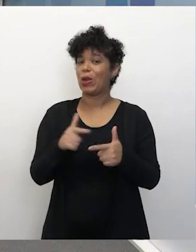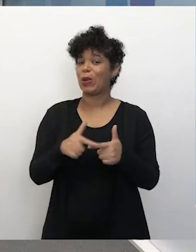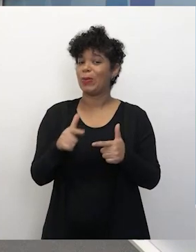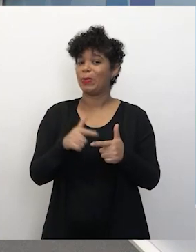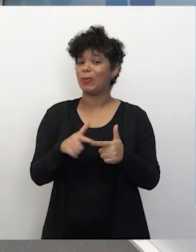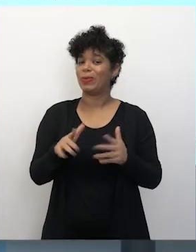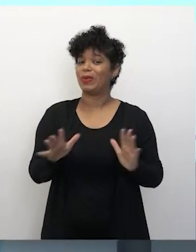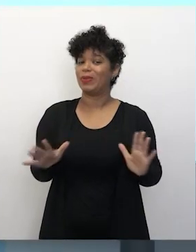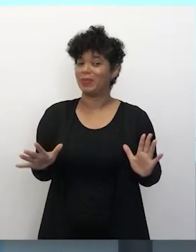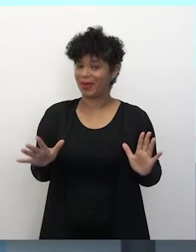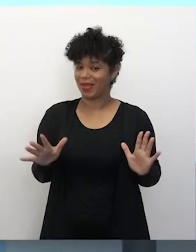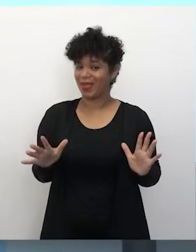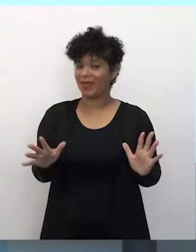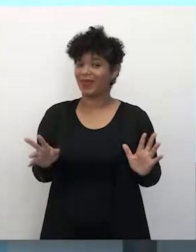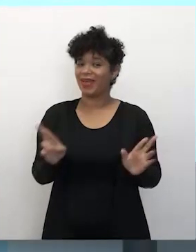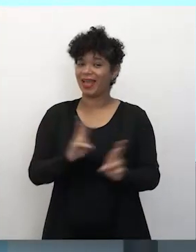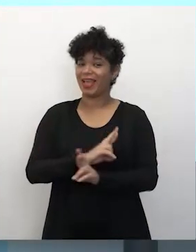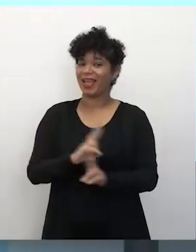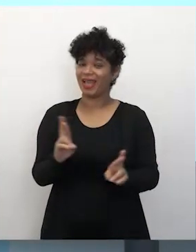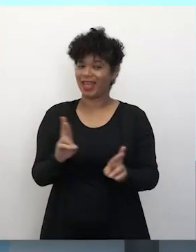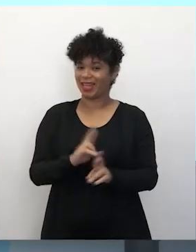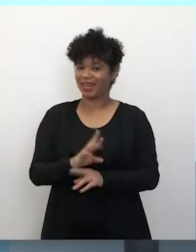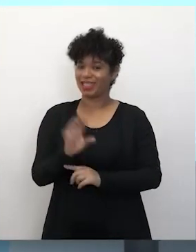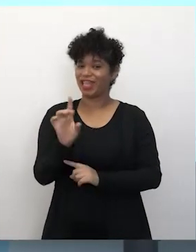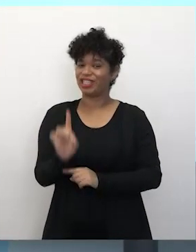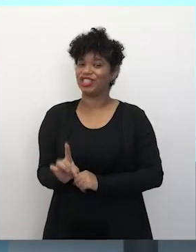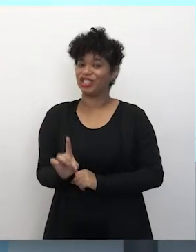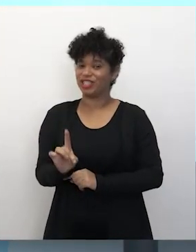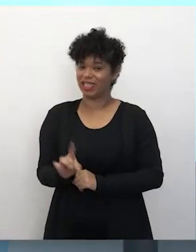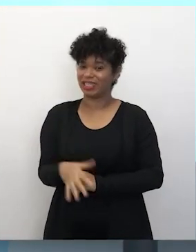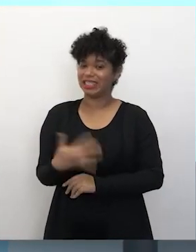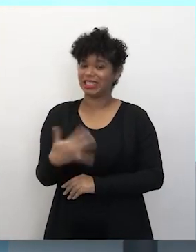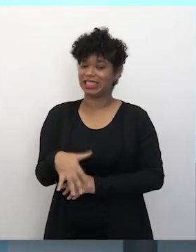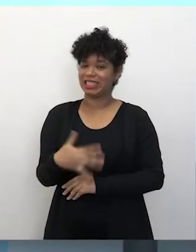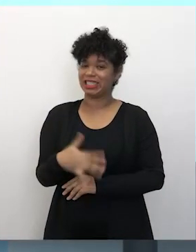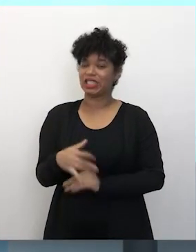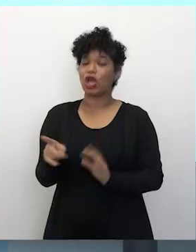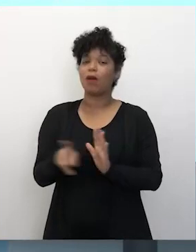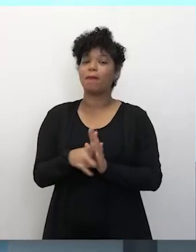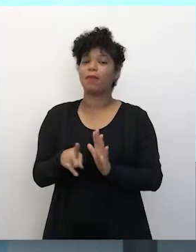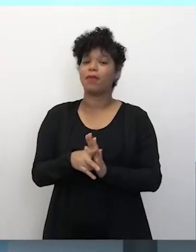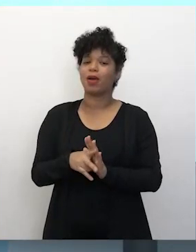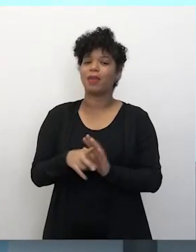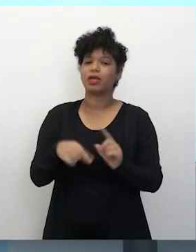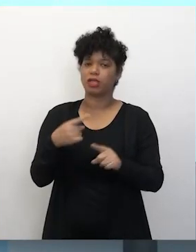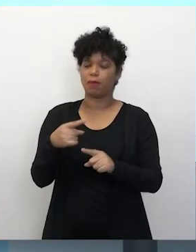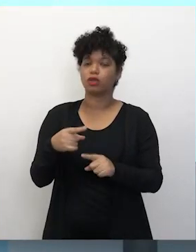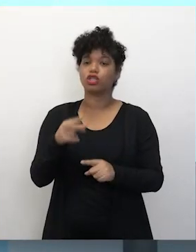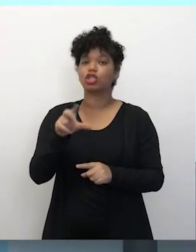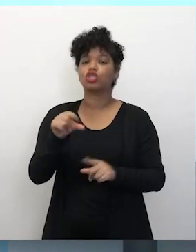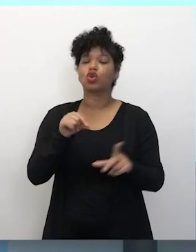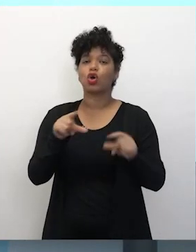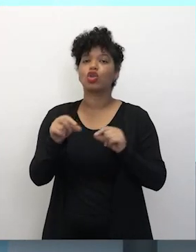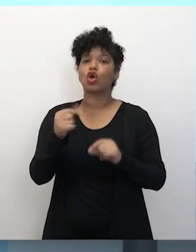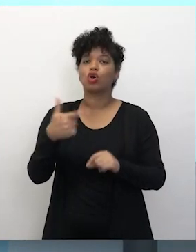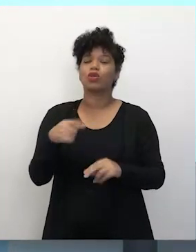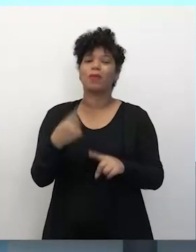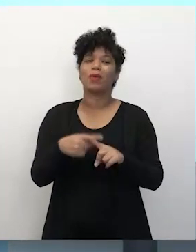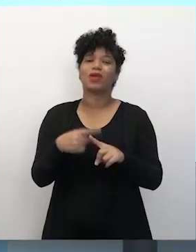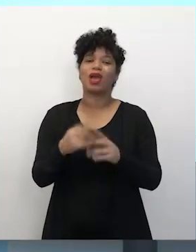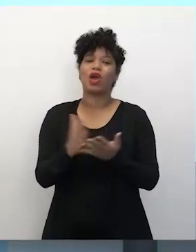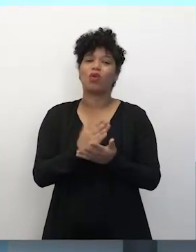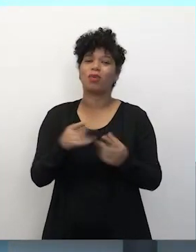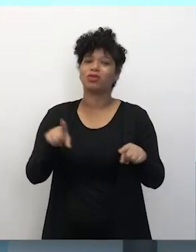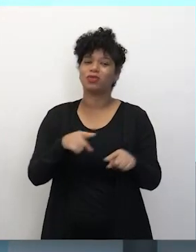Técnicos. relacionados a direitos, né? Vamos dizer assim. Mas o pessoal já está trabalhando para resolver tudo isso. Não é tão